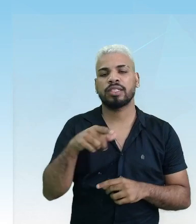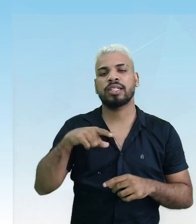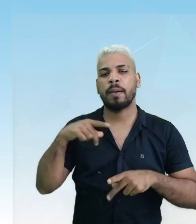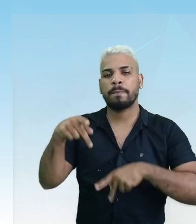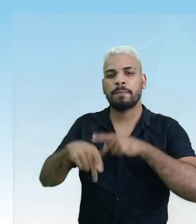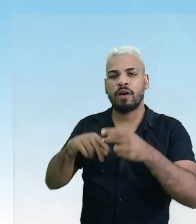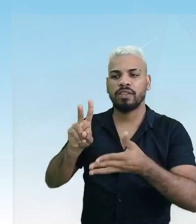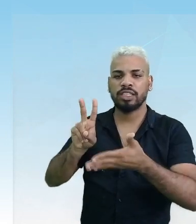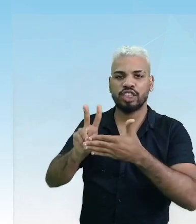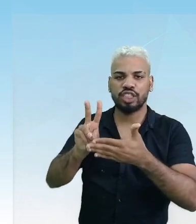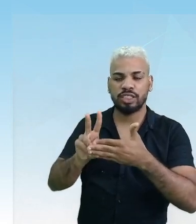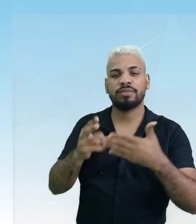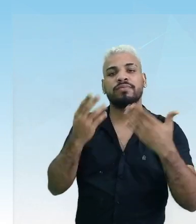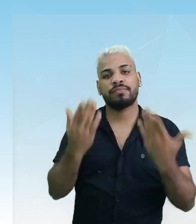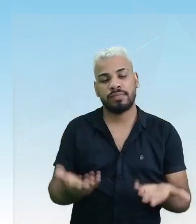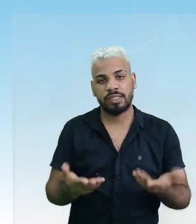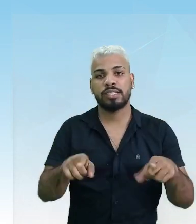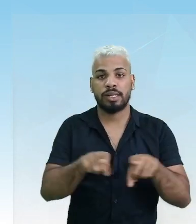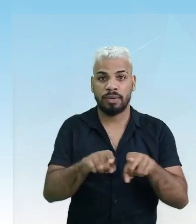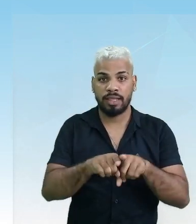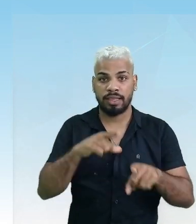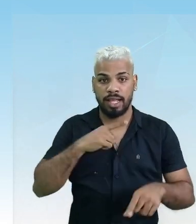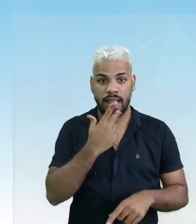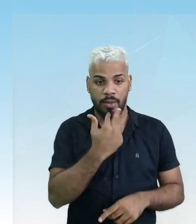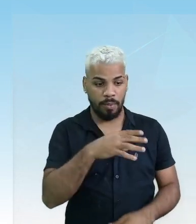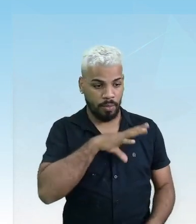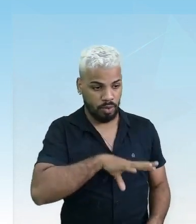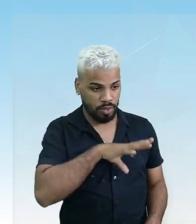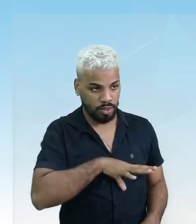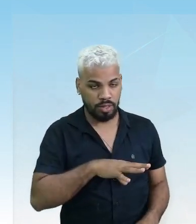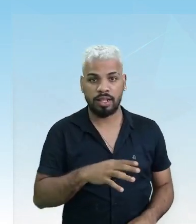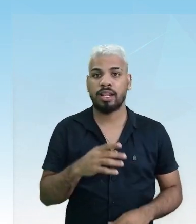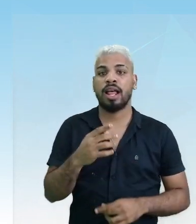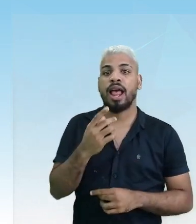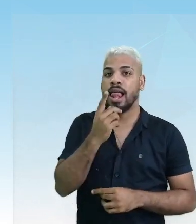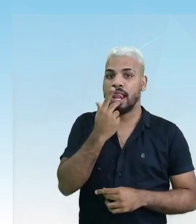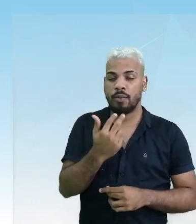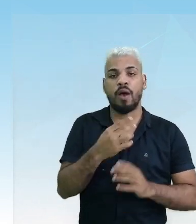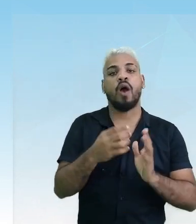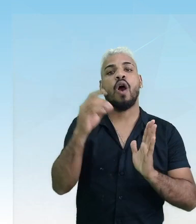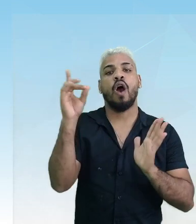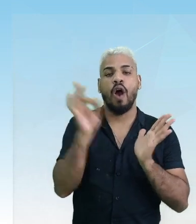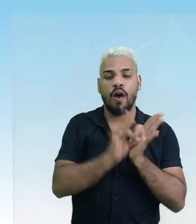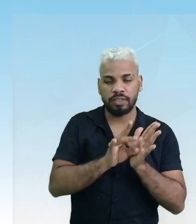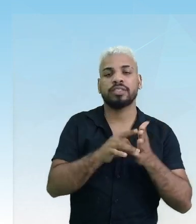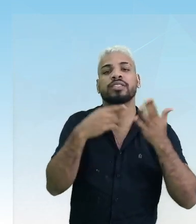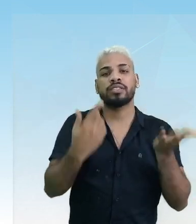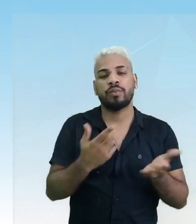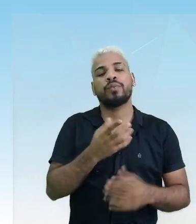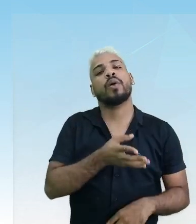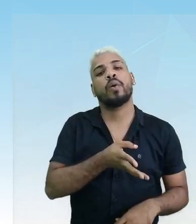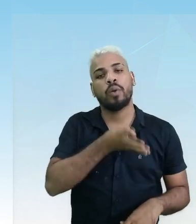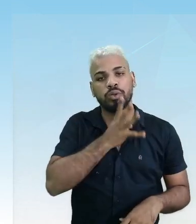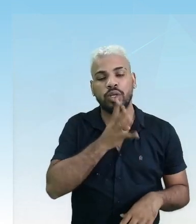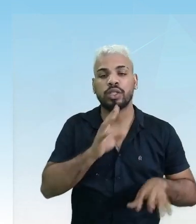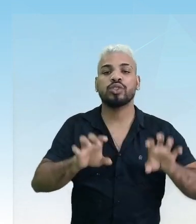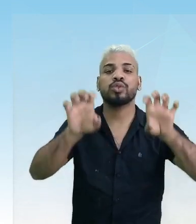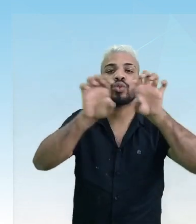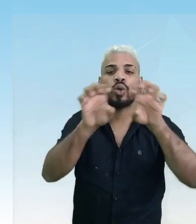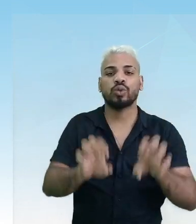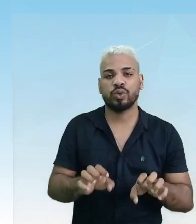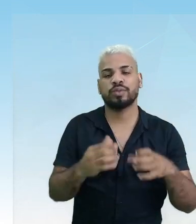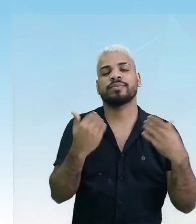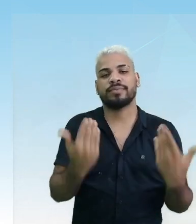povos indígenas, mas existe a língua portuguesa, a língua oficial, e nós vamos conhecer a sua